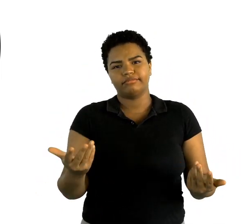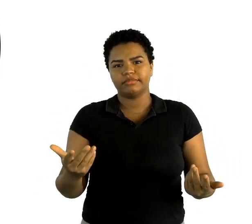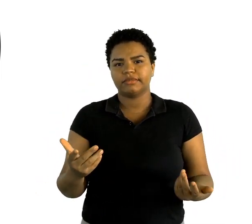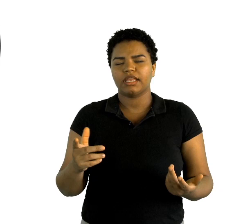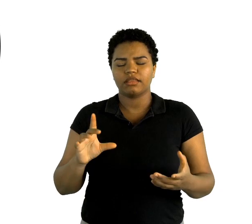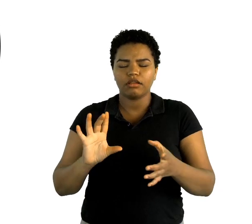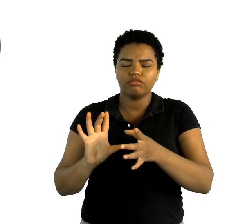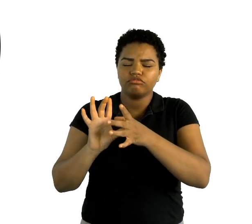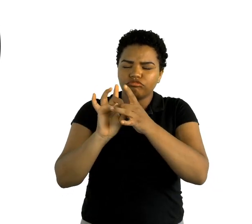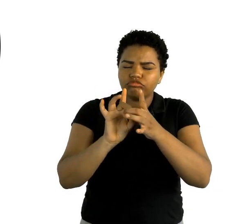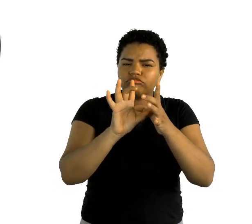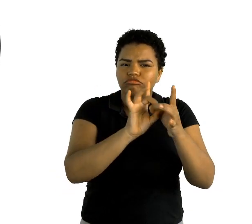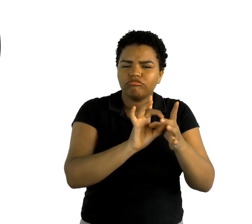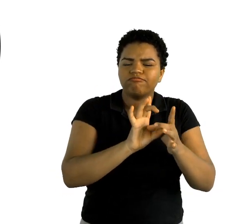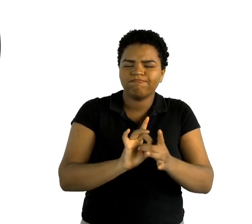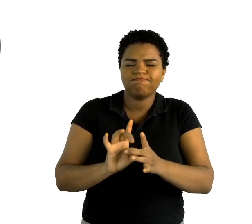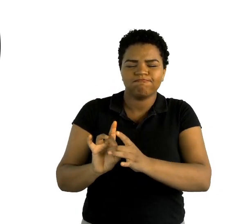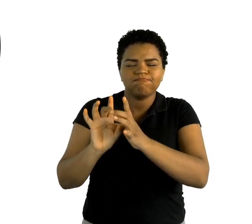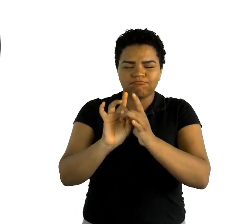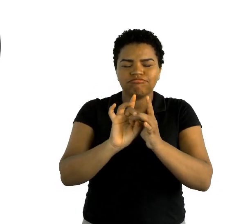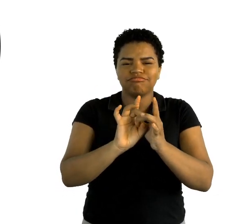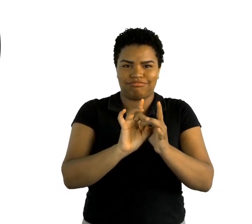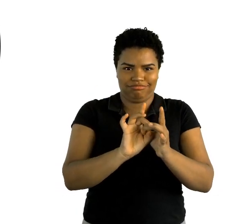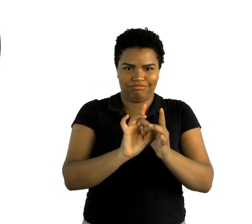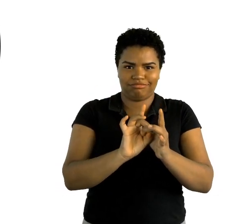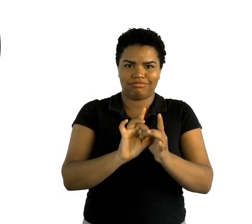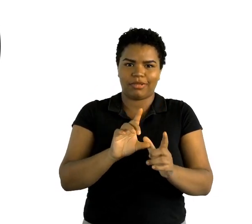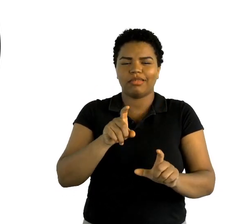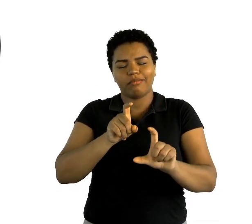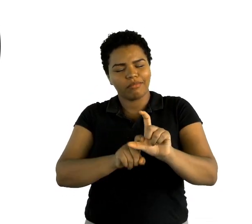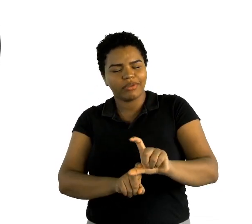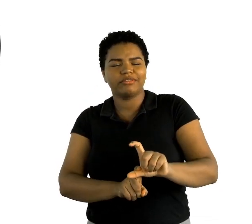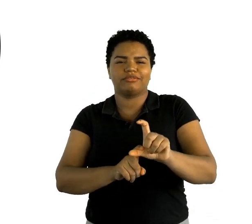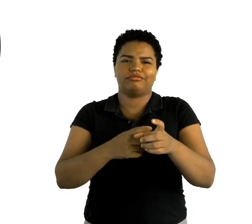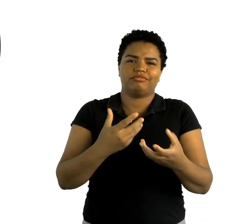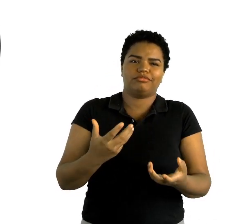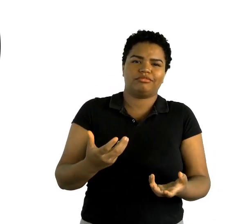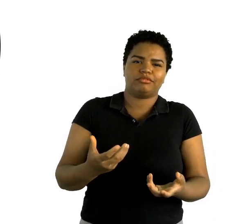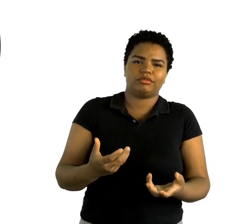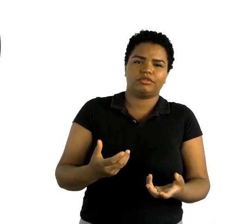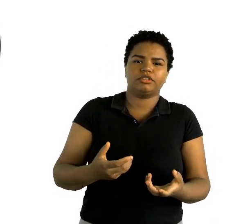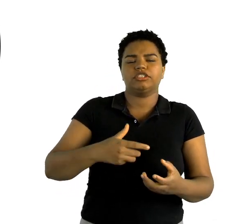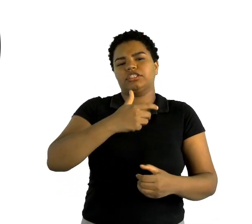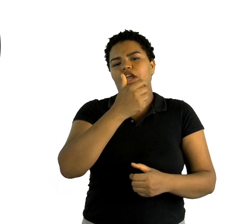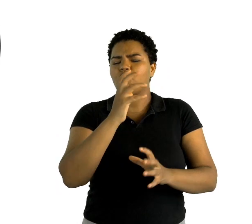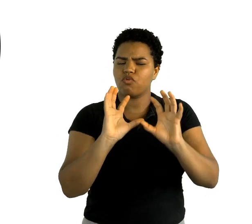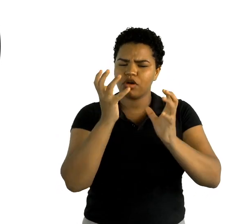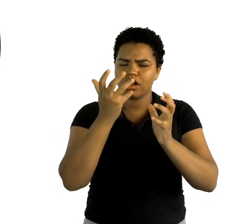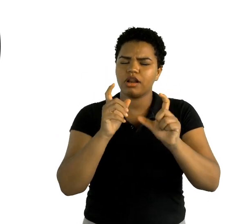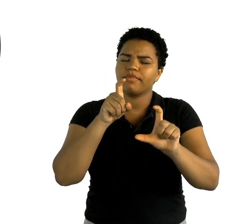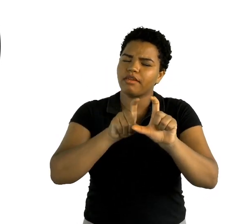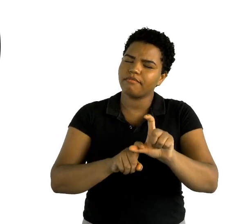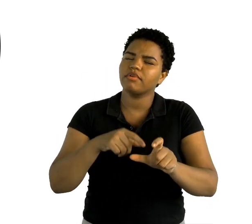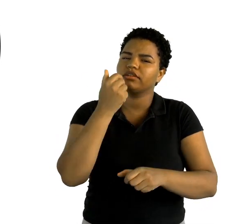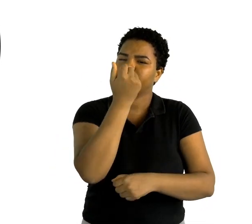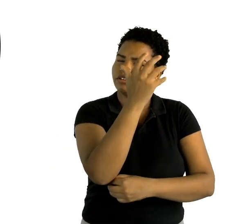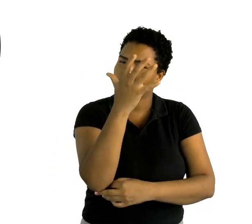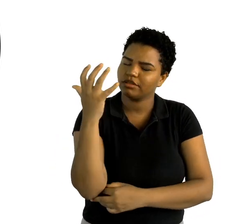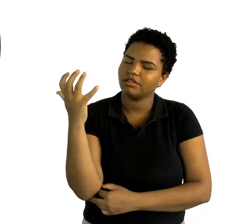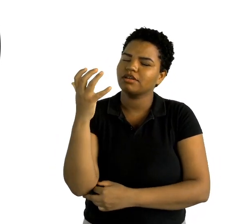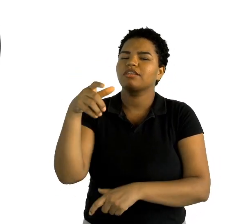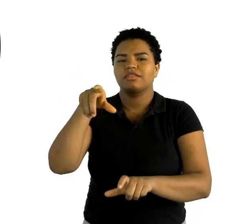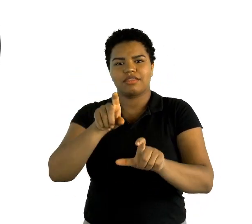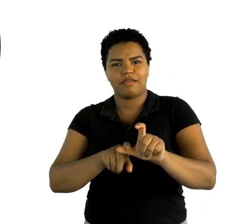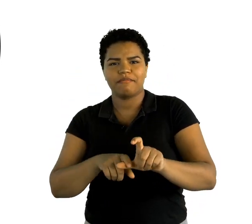do outro, né? O clima depende do tipo de vegetação, da hidrografia.